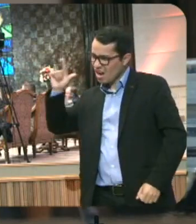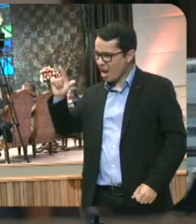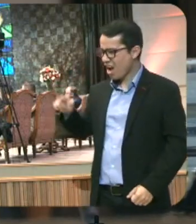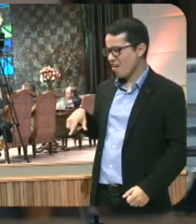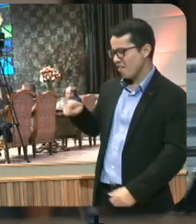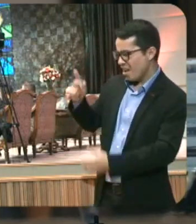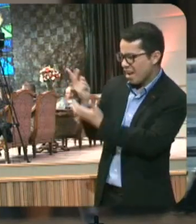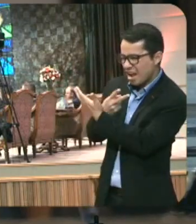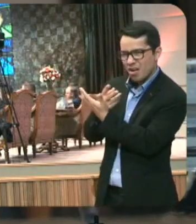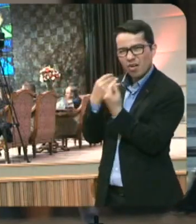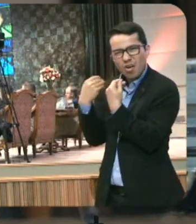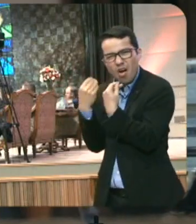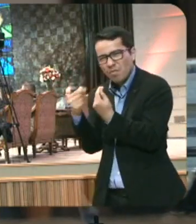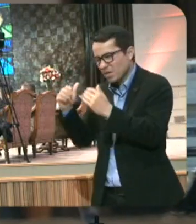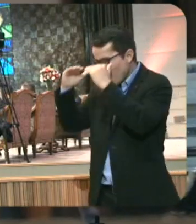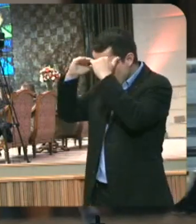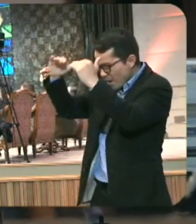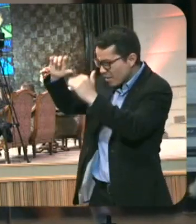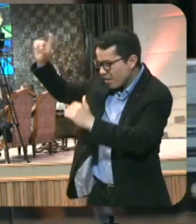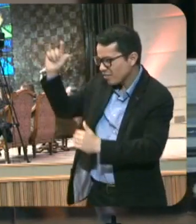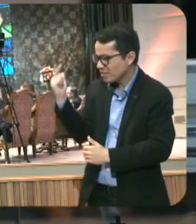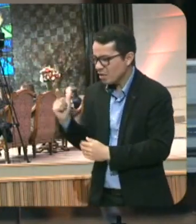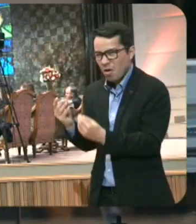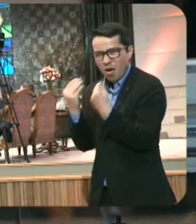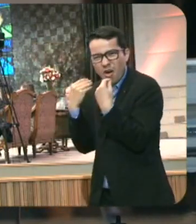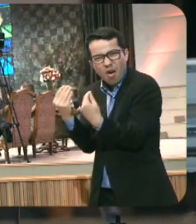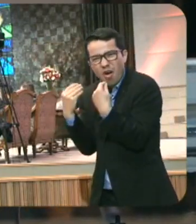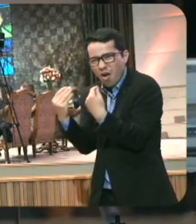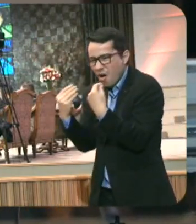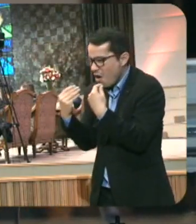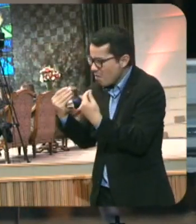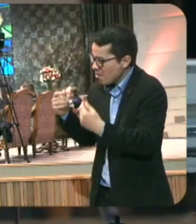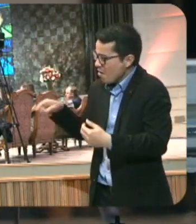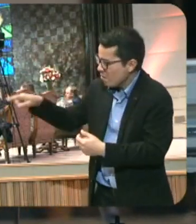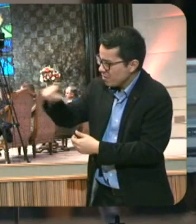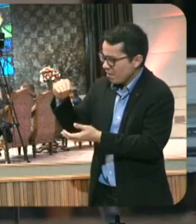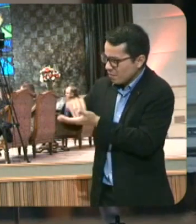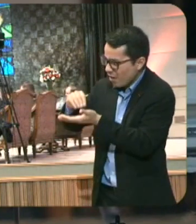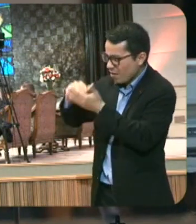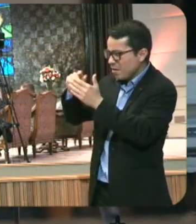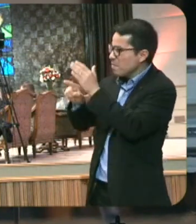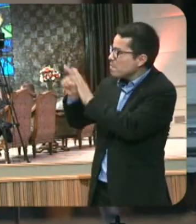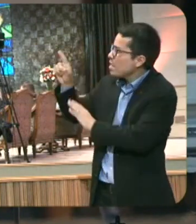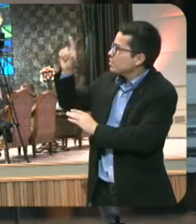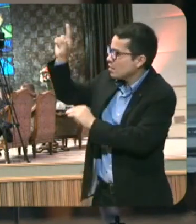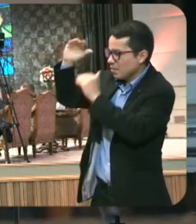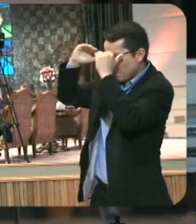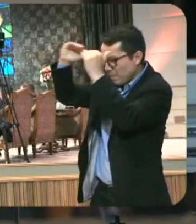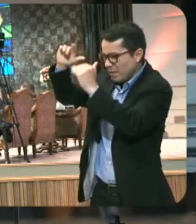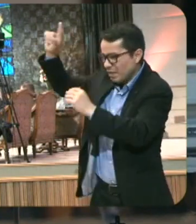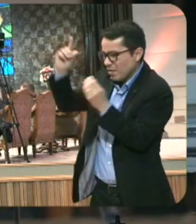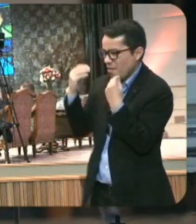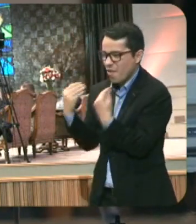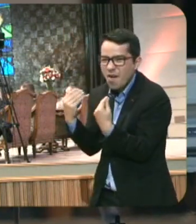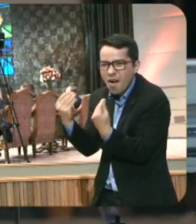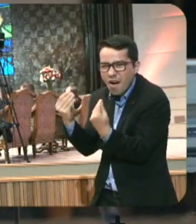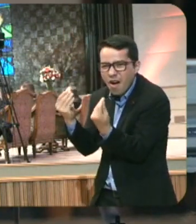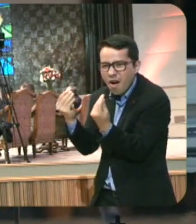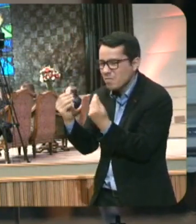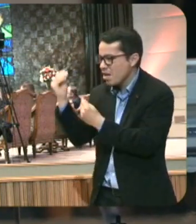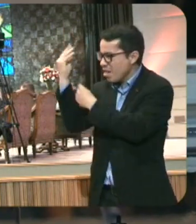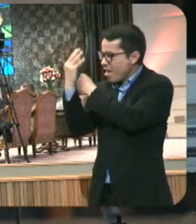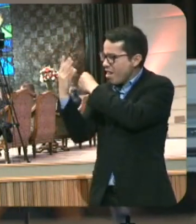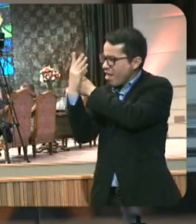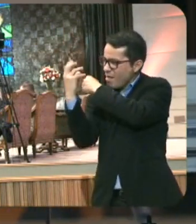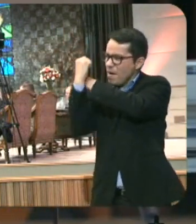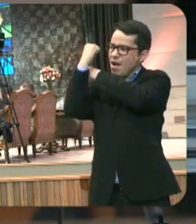povos vizinhos? Como é que eles caíram nesse conto do vigário?